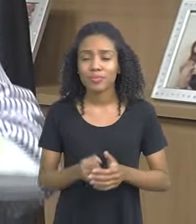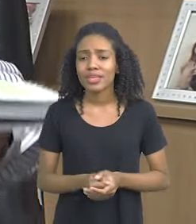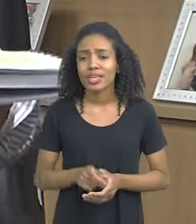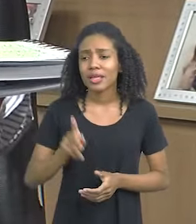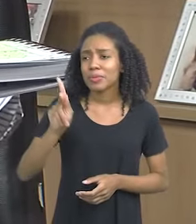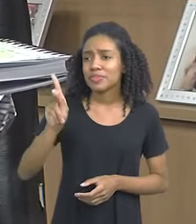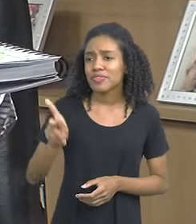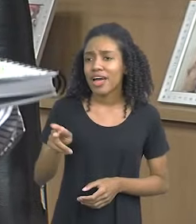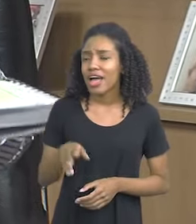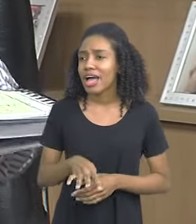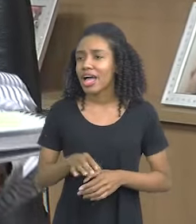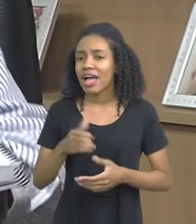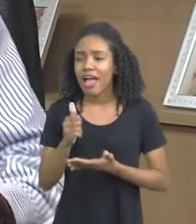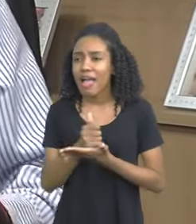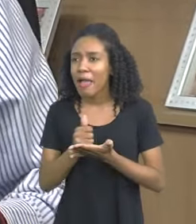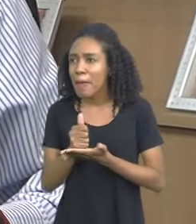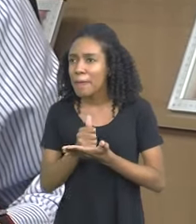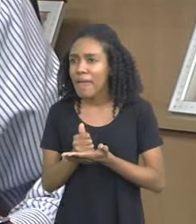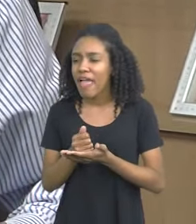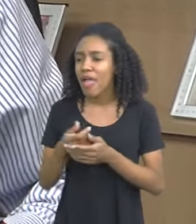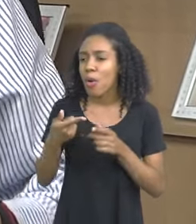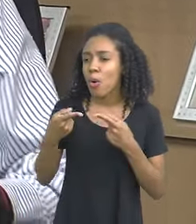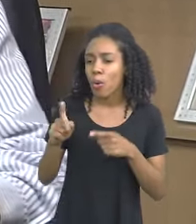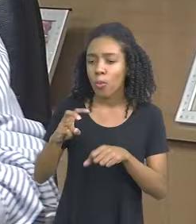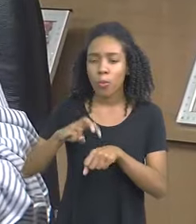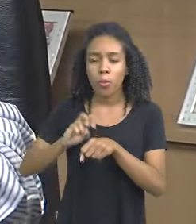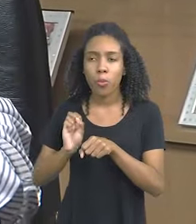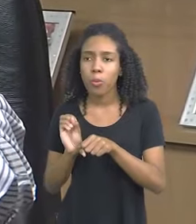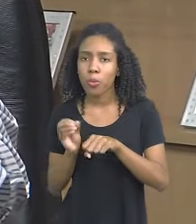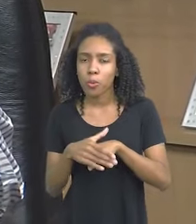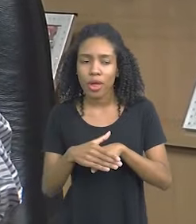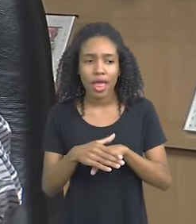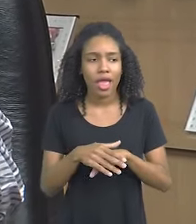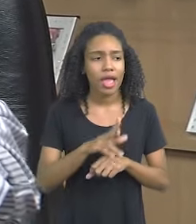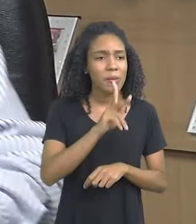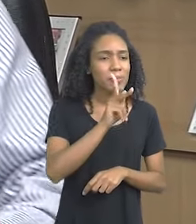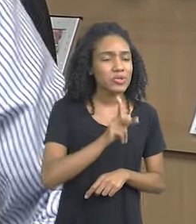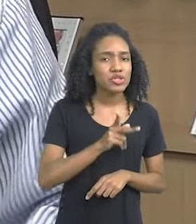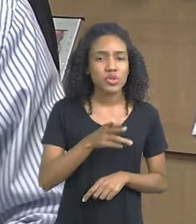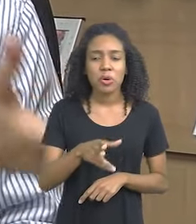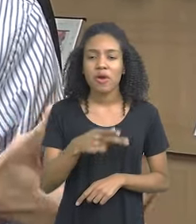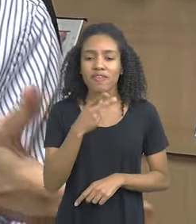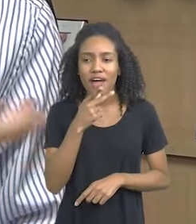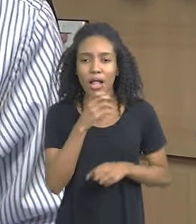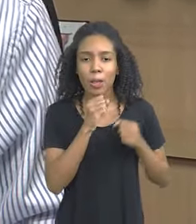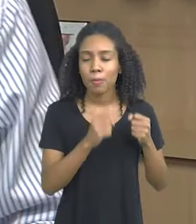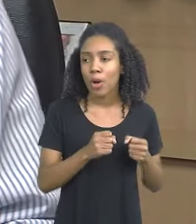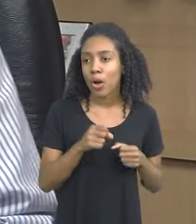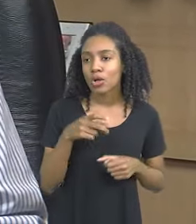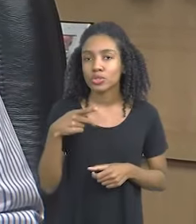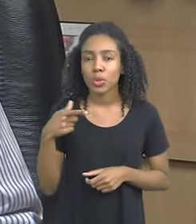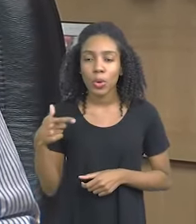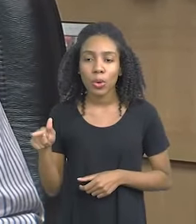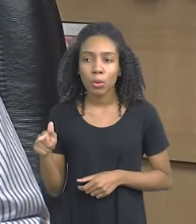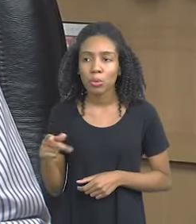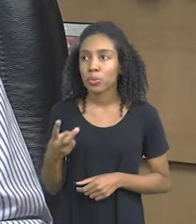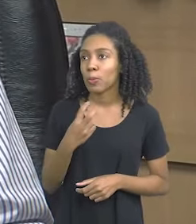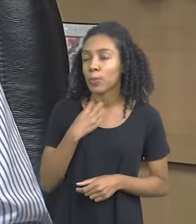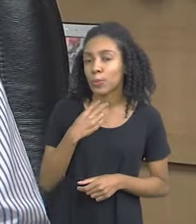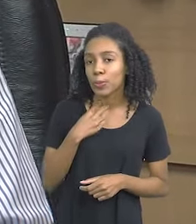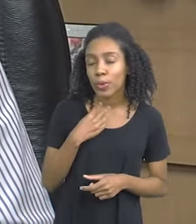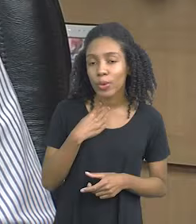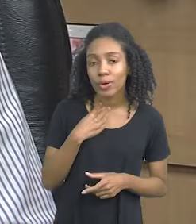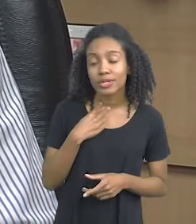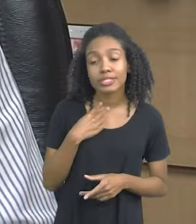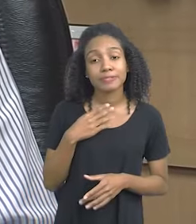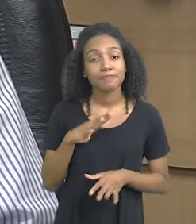o outro fala que pode ser, um fala que não pode, um fala um tipo de jeito, outro fala outra maneira, por aí você vê.